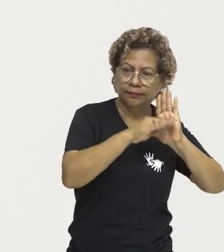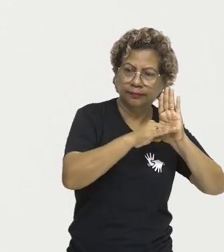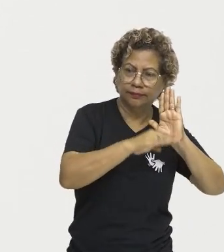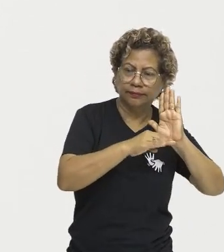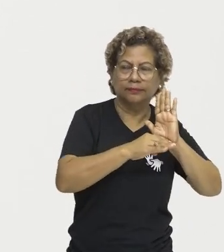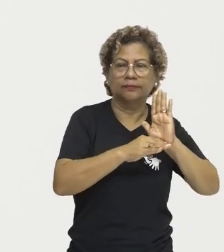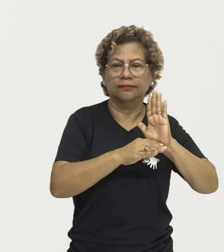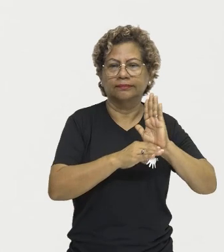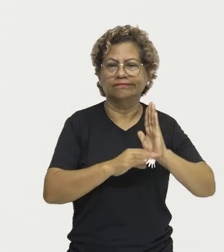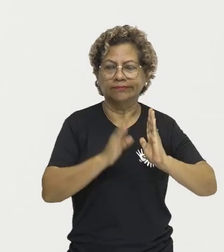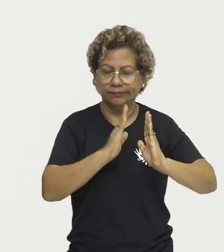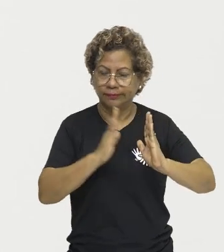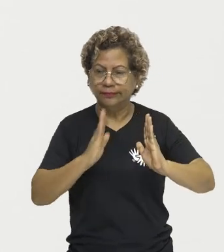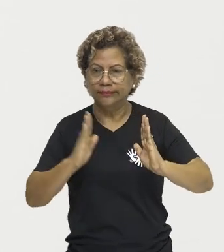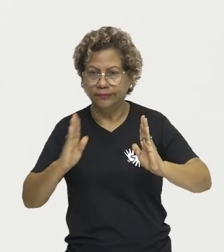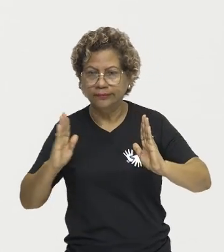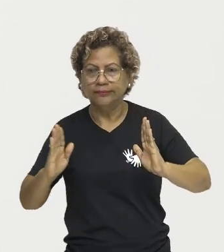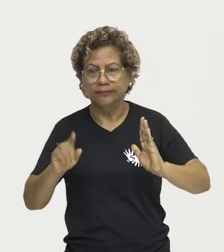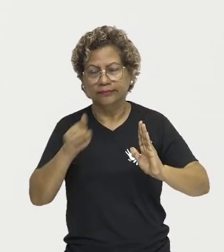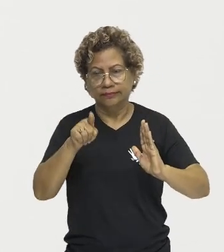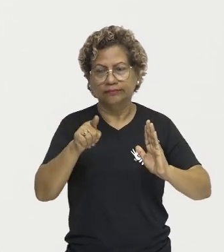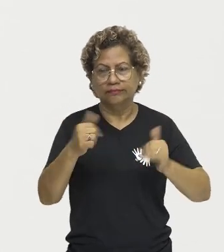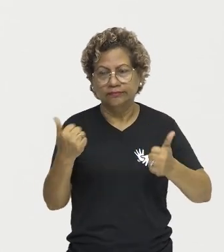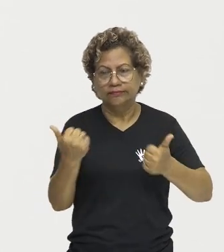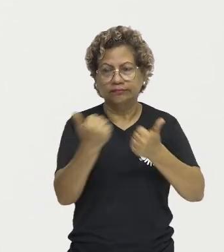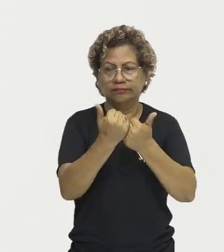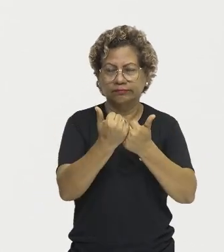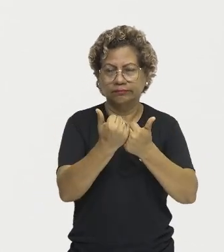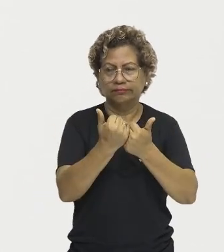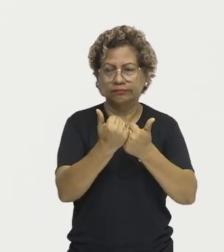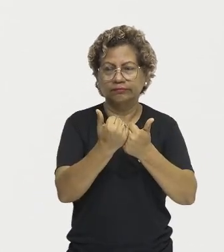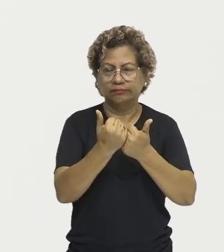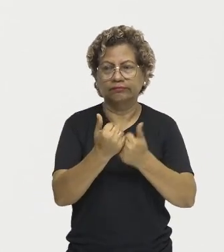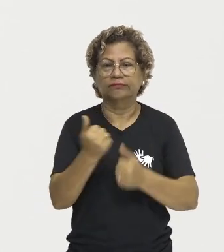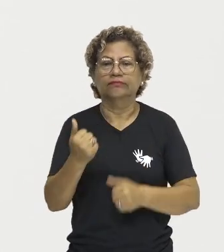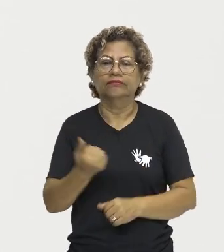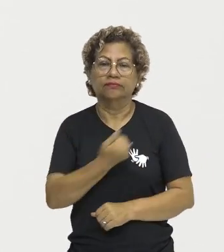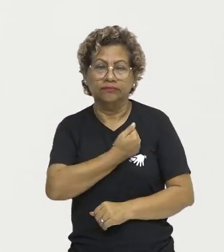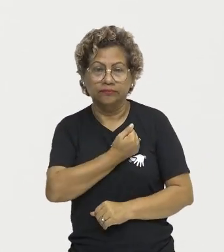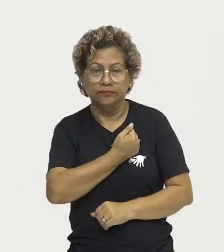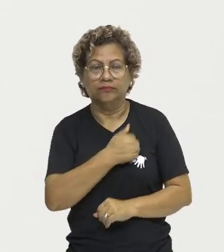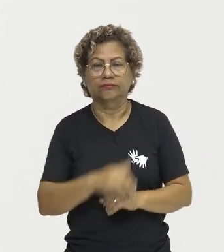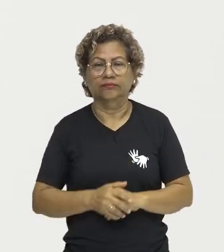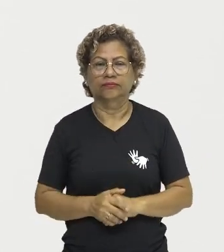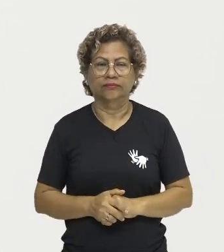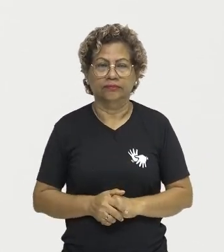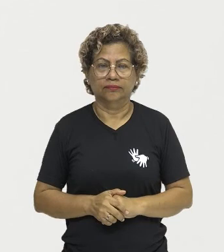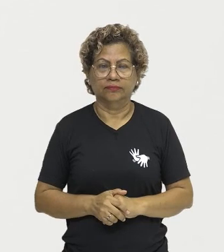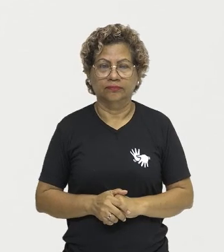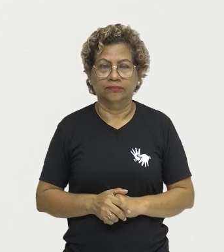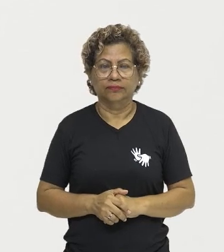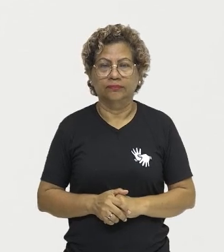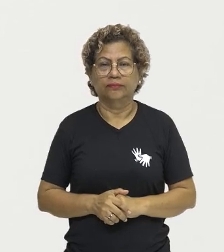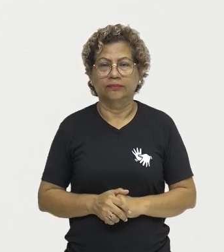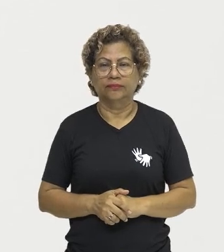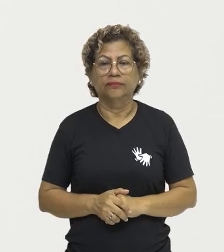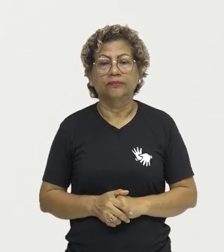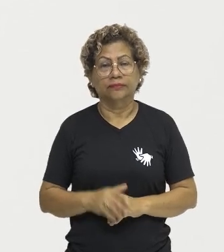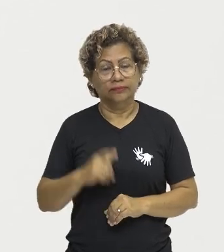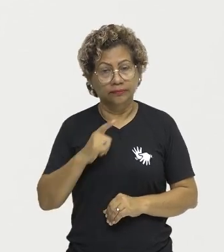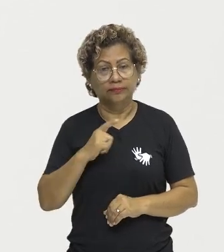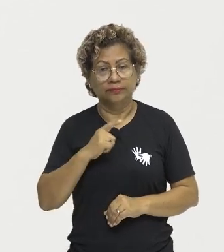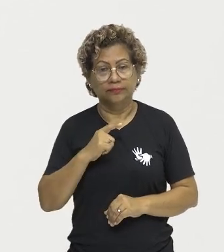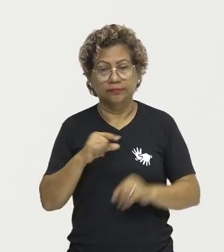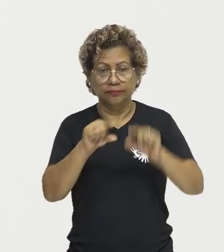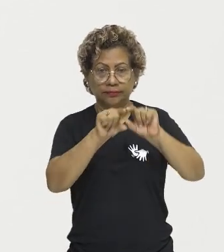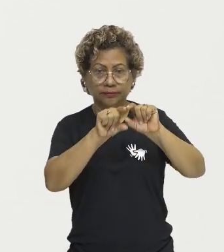substituindo os valores em Q macete, você terá Q macete mais